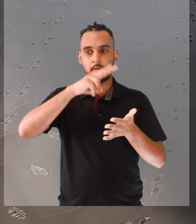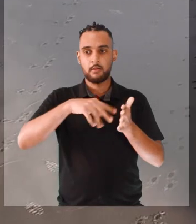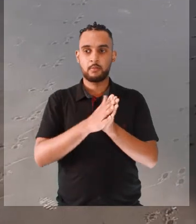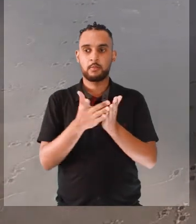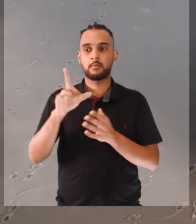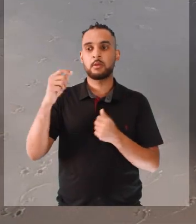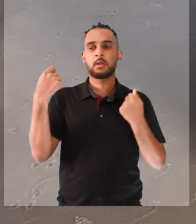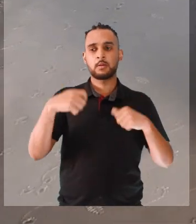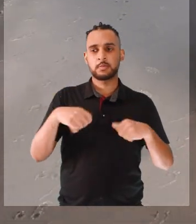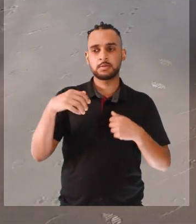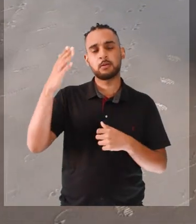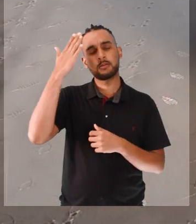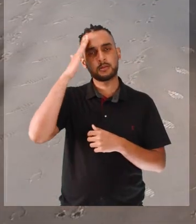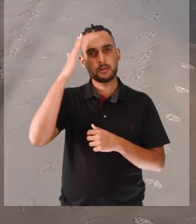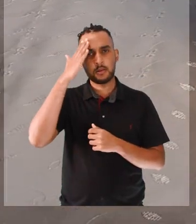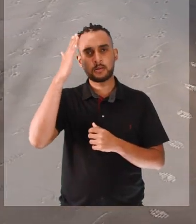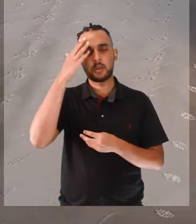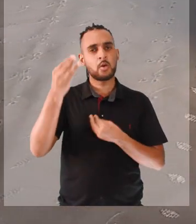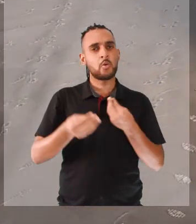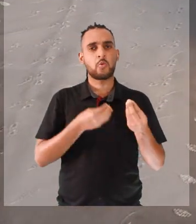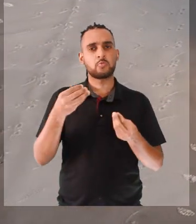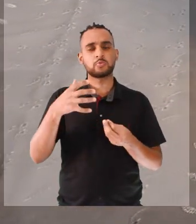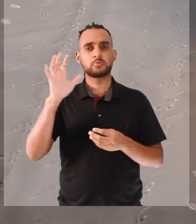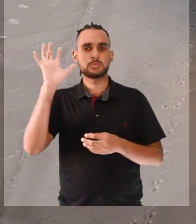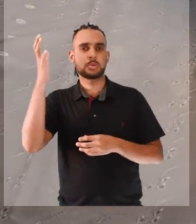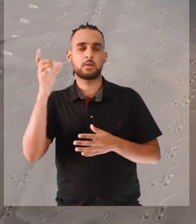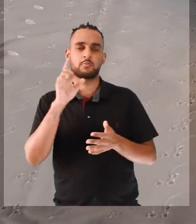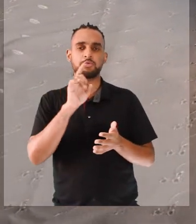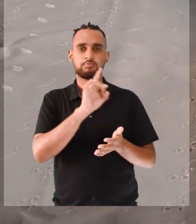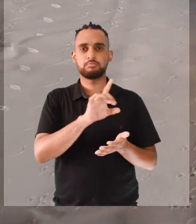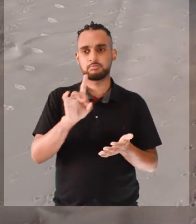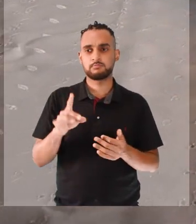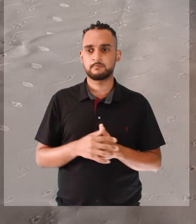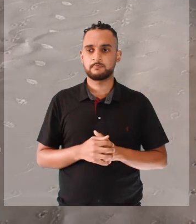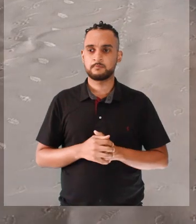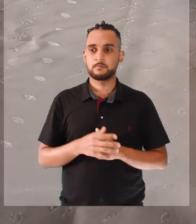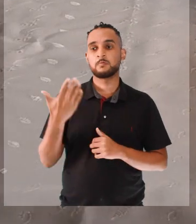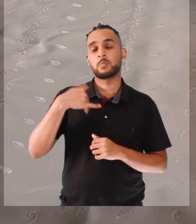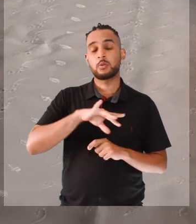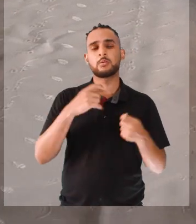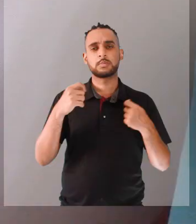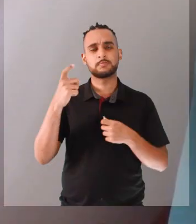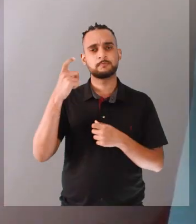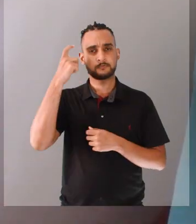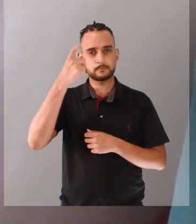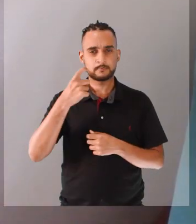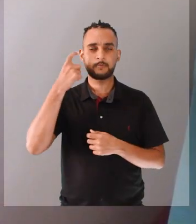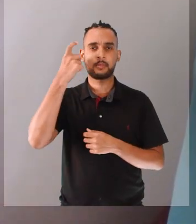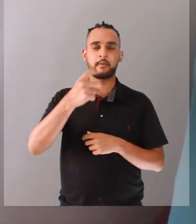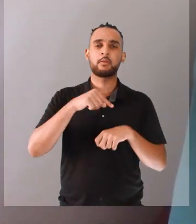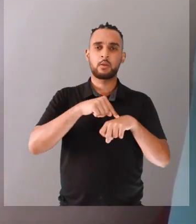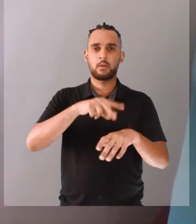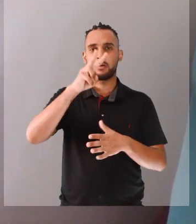fé. Para ler a Bíblia, é necessário entrar na realidade da época que cada livro foi escrito. E nós